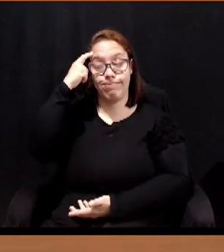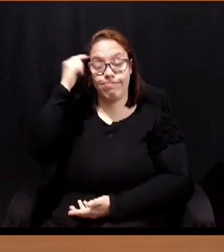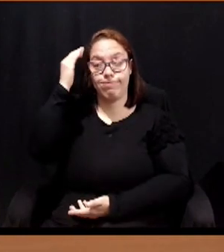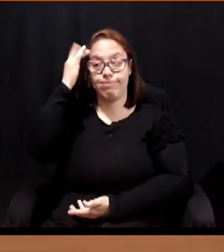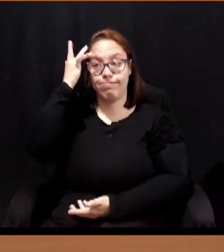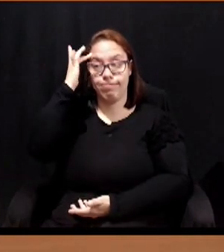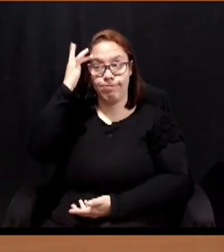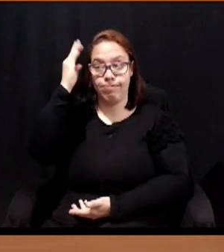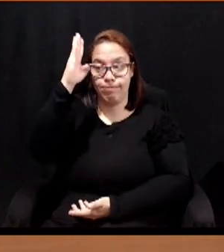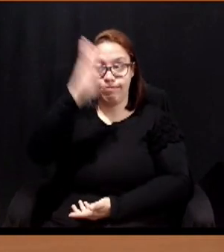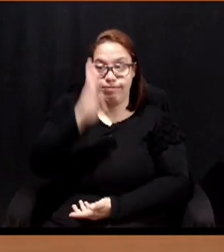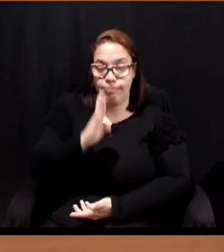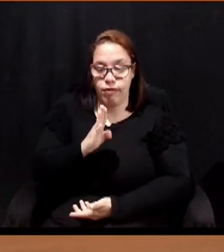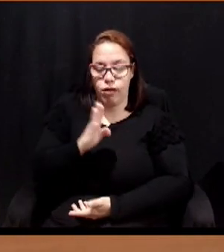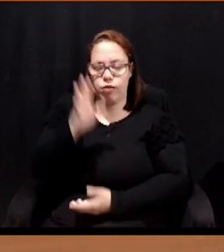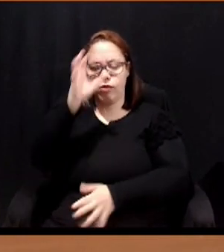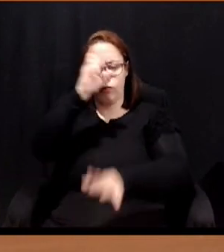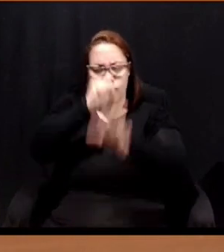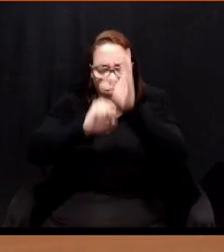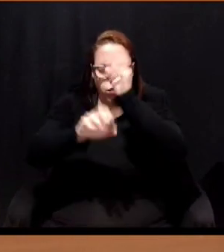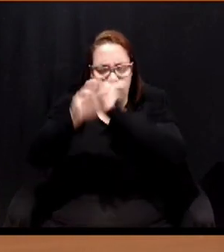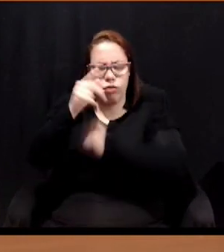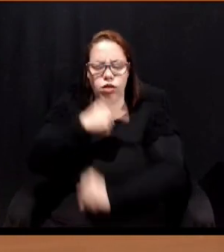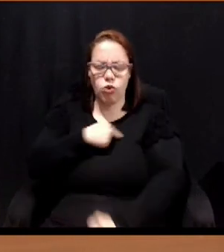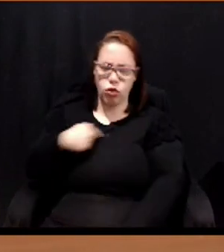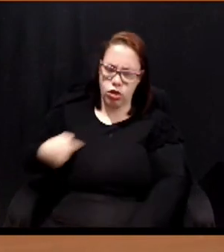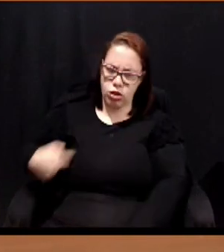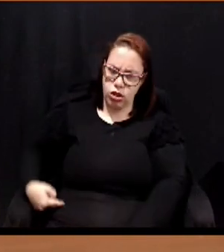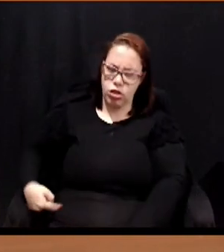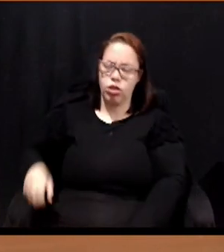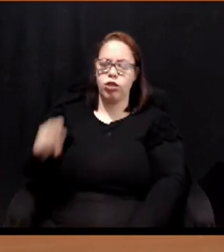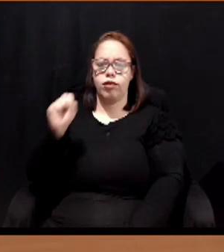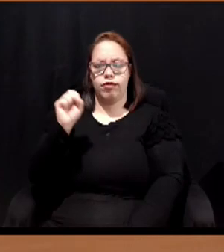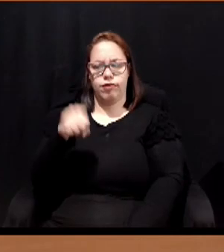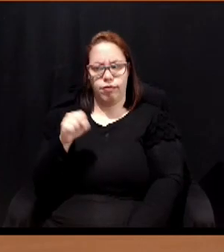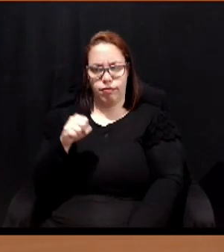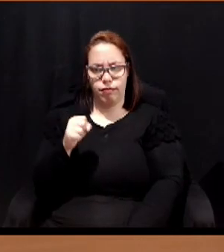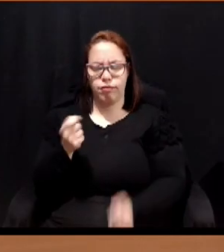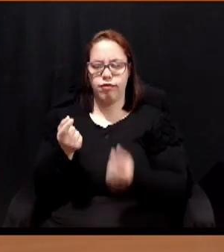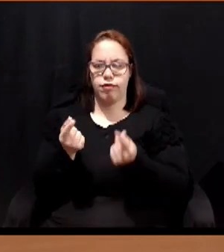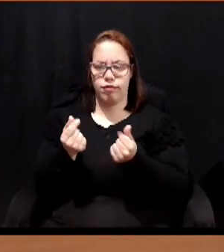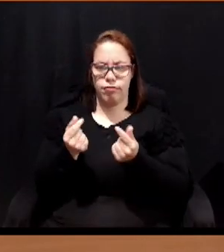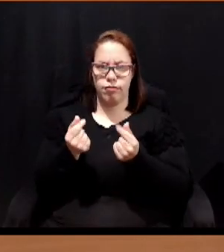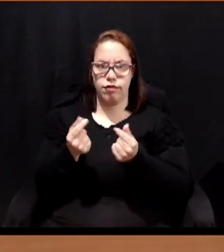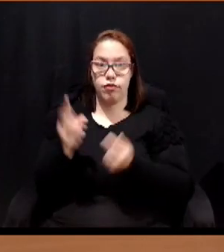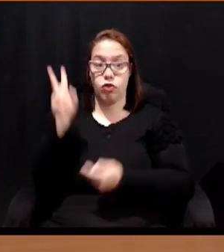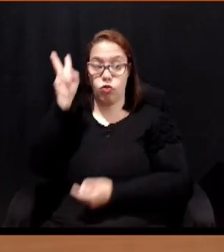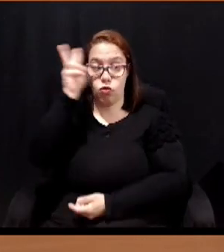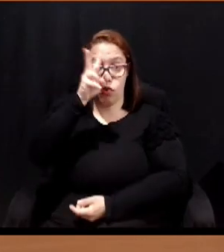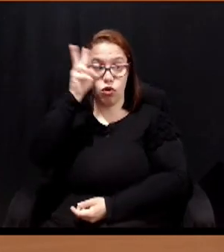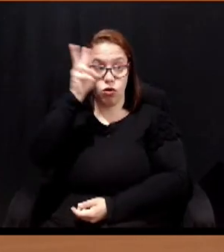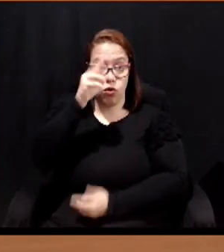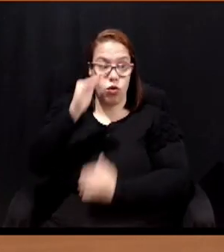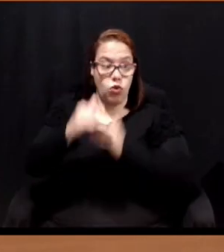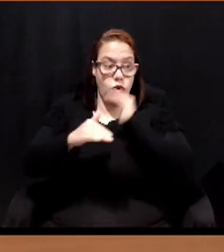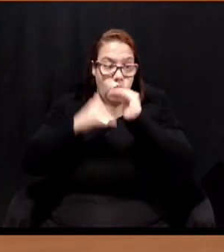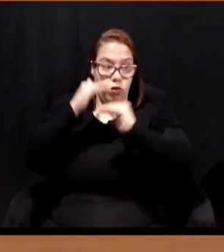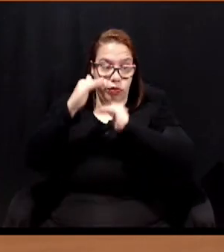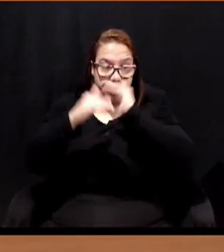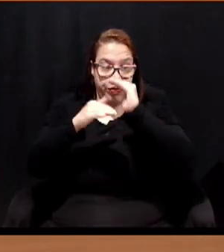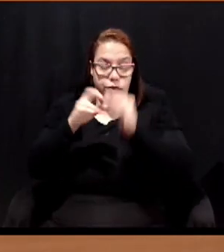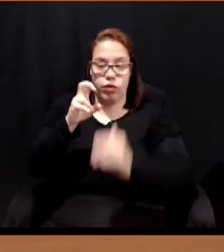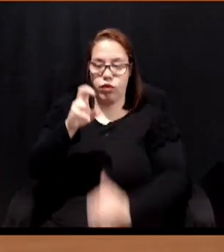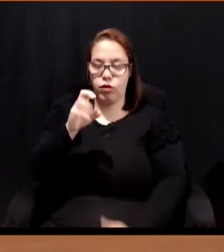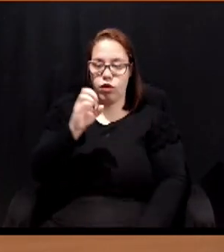muito a aprender com a China. A China tem uma economia, um histórico de desenvolvimento de 50 anos para